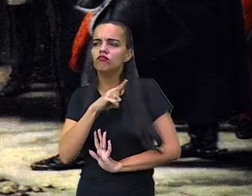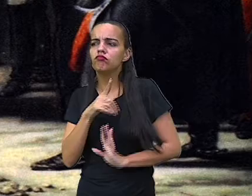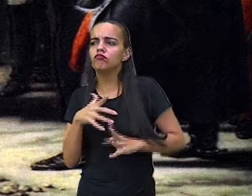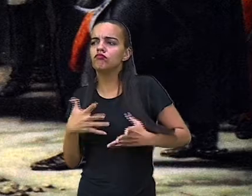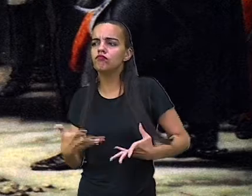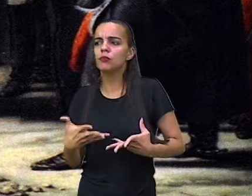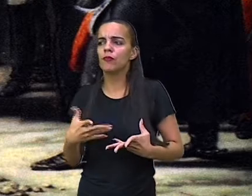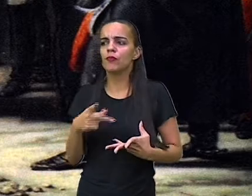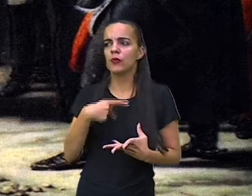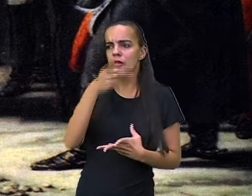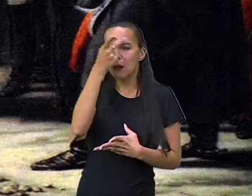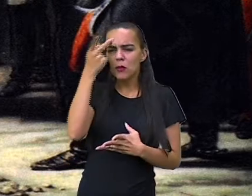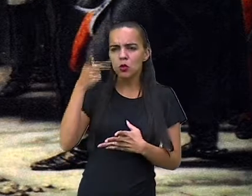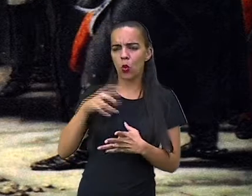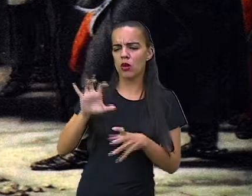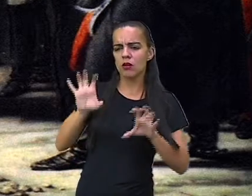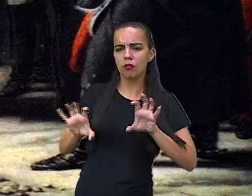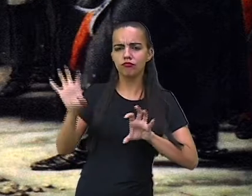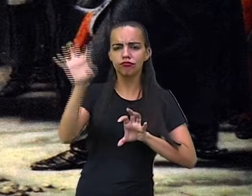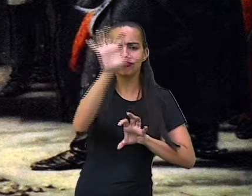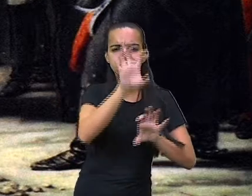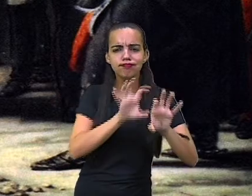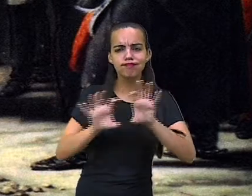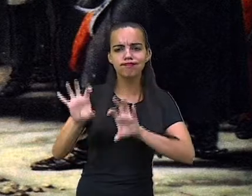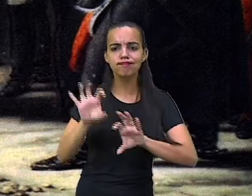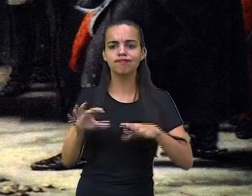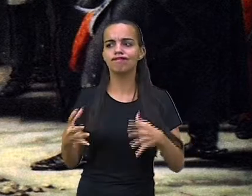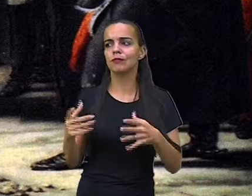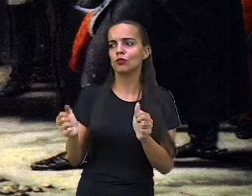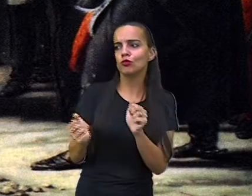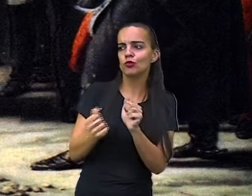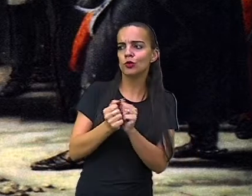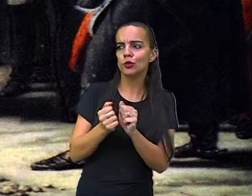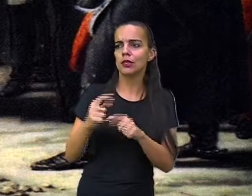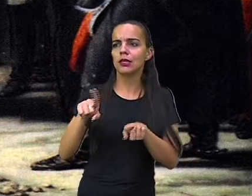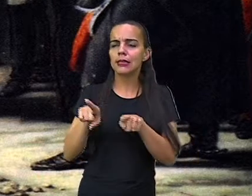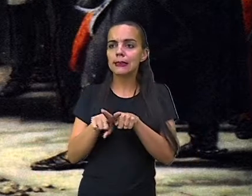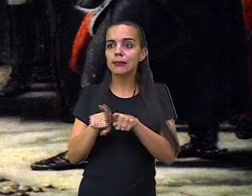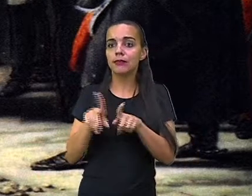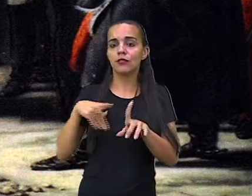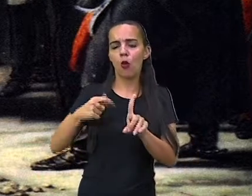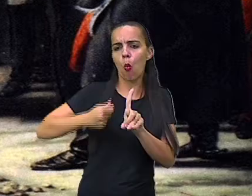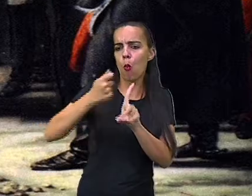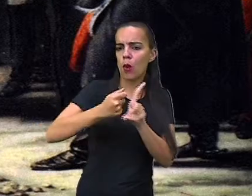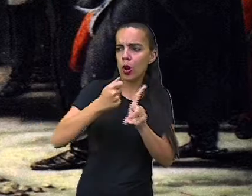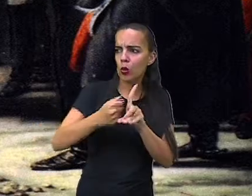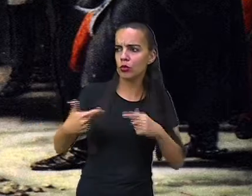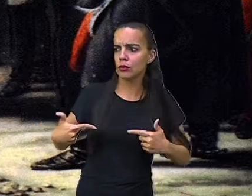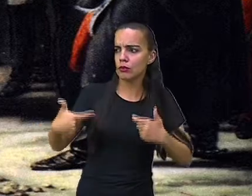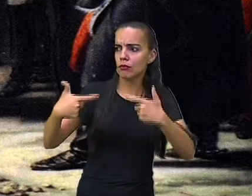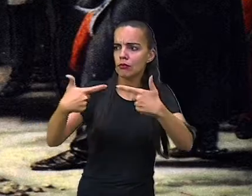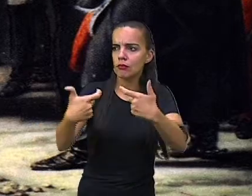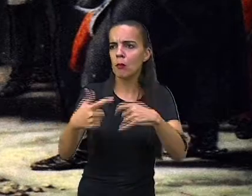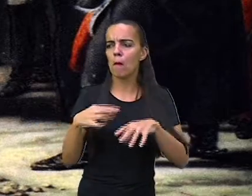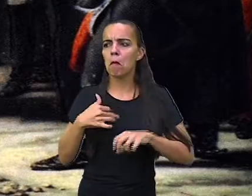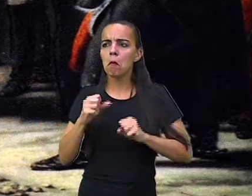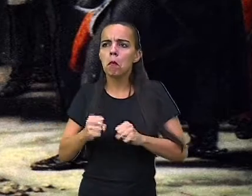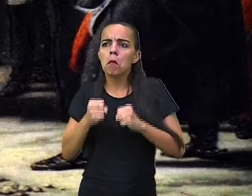as fronteiras das nações redefinidas. Também essa batalha pode